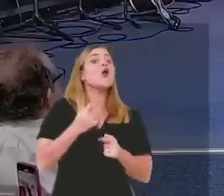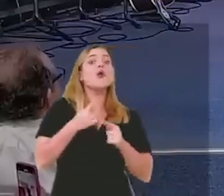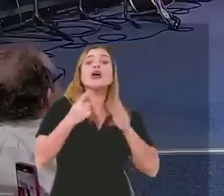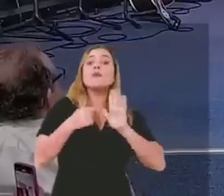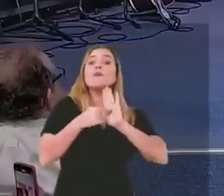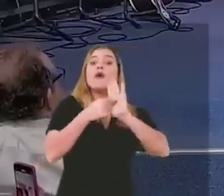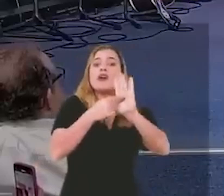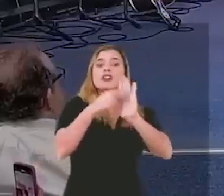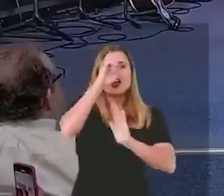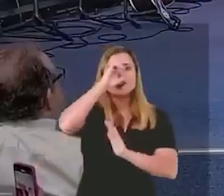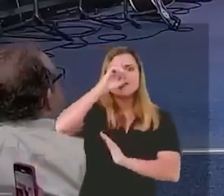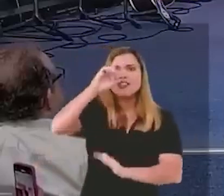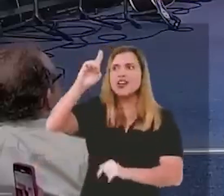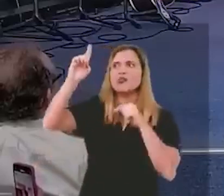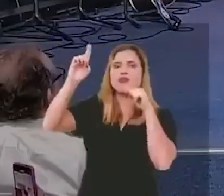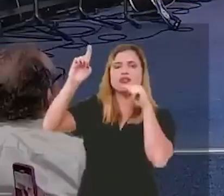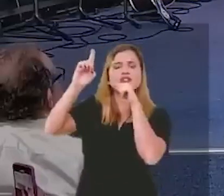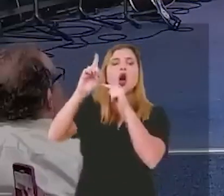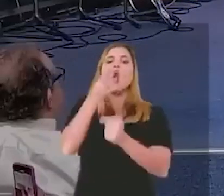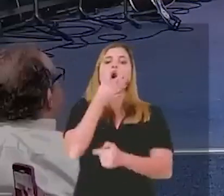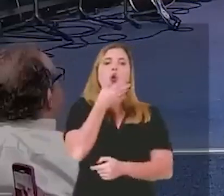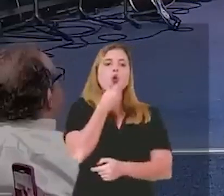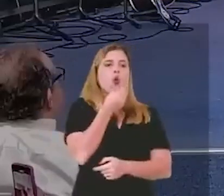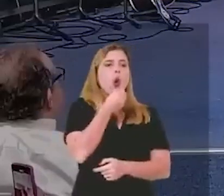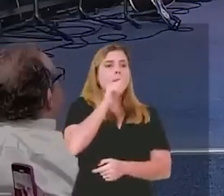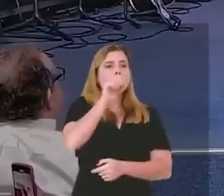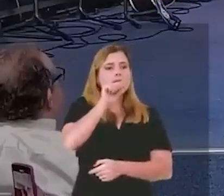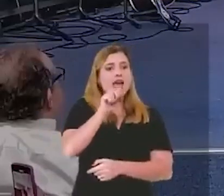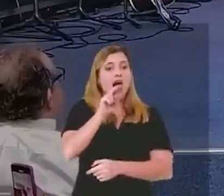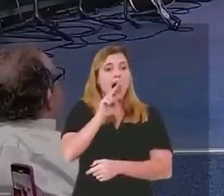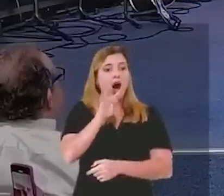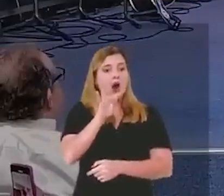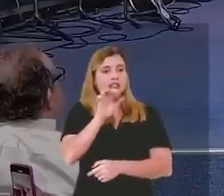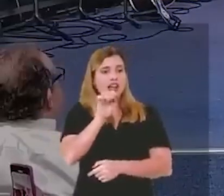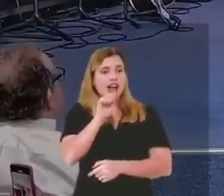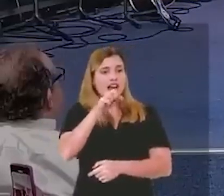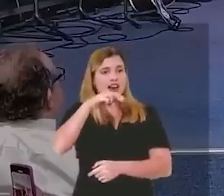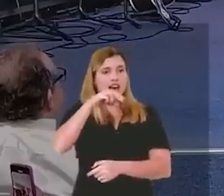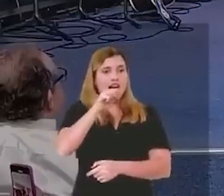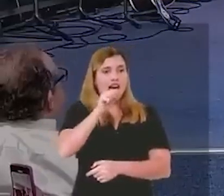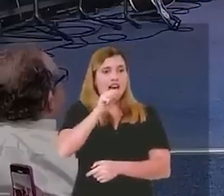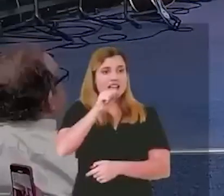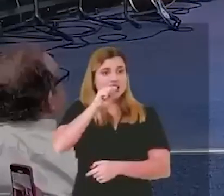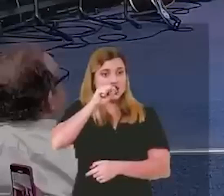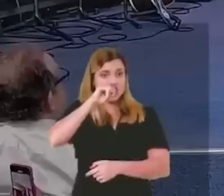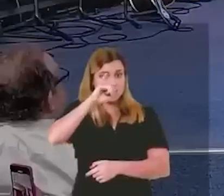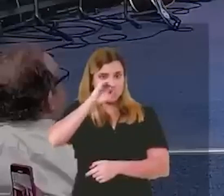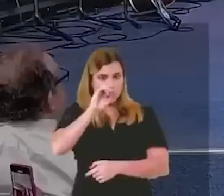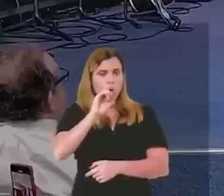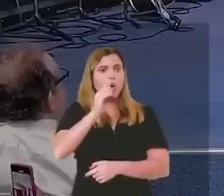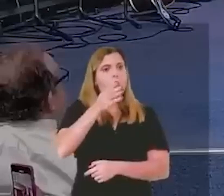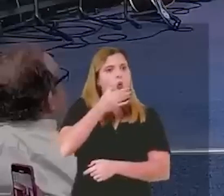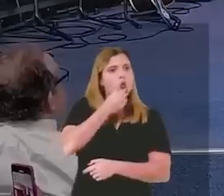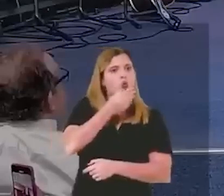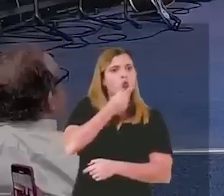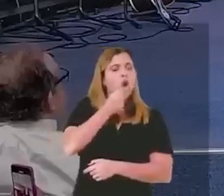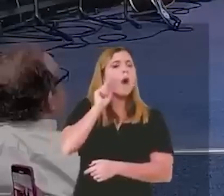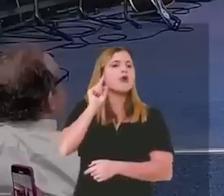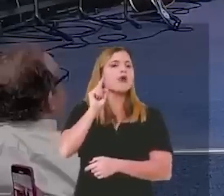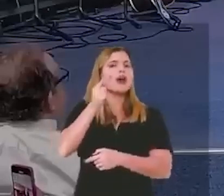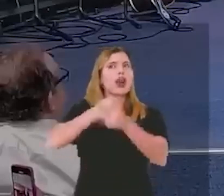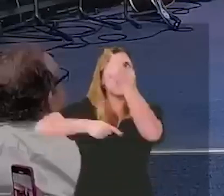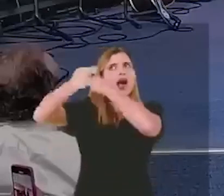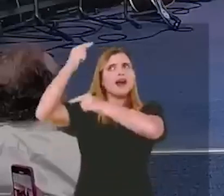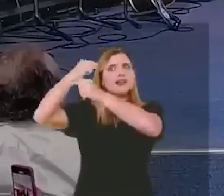Cristo, Atanásio, no primeiro concílio geral da igreja, em 325, em Niceia, derrota as